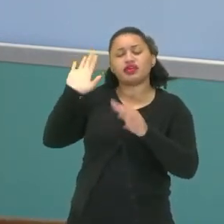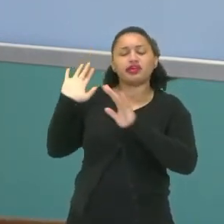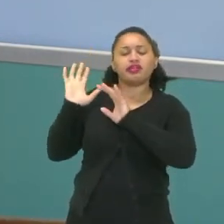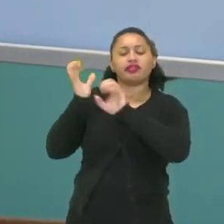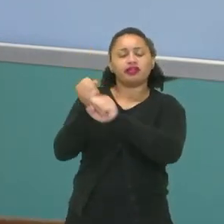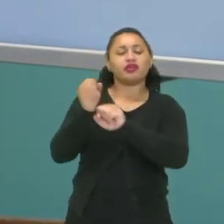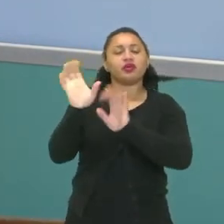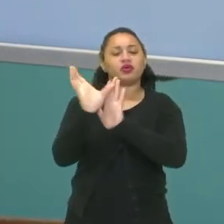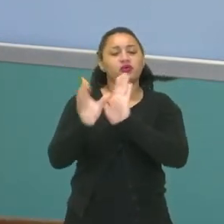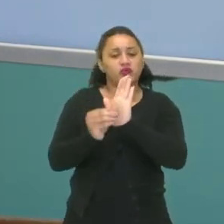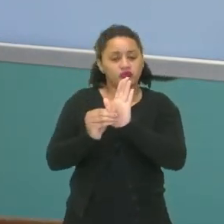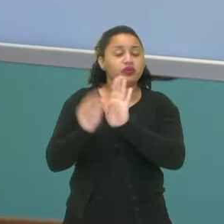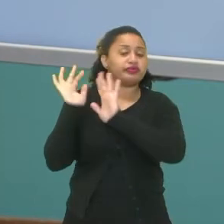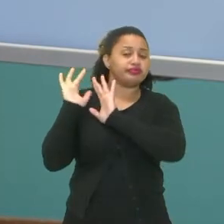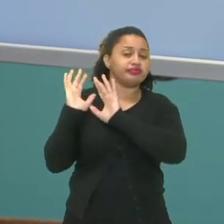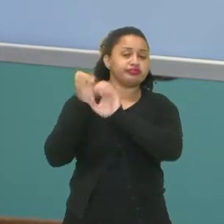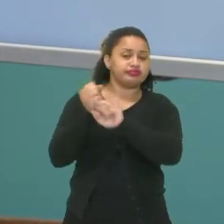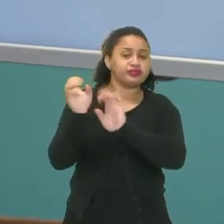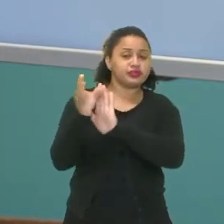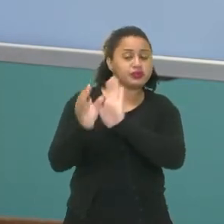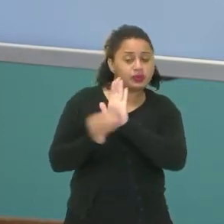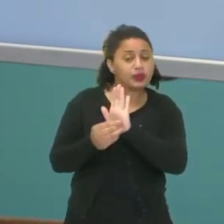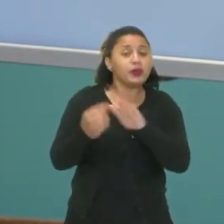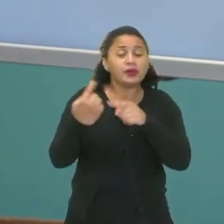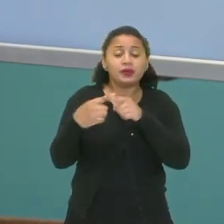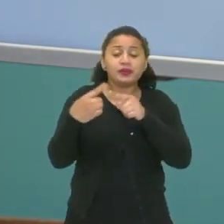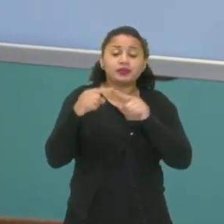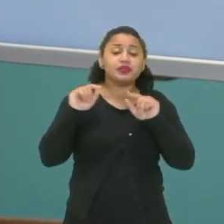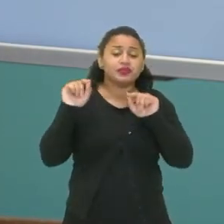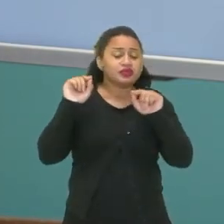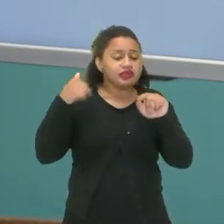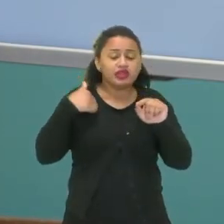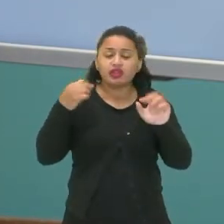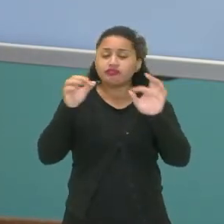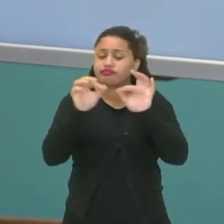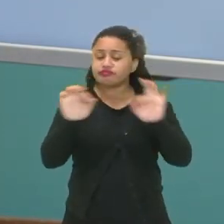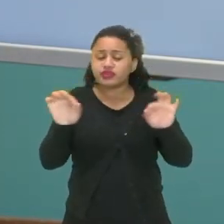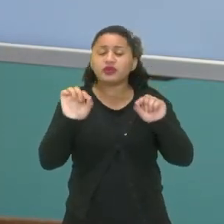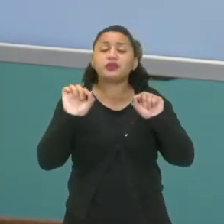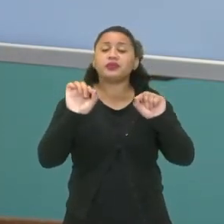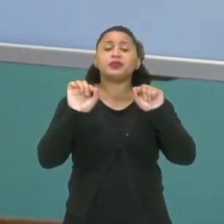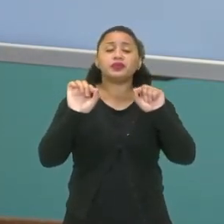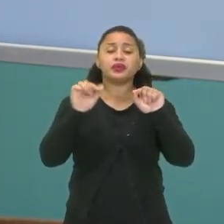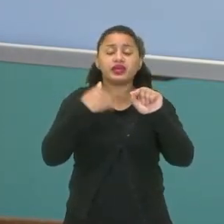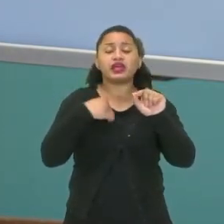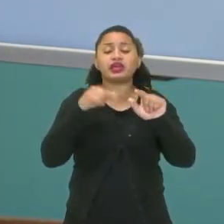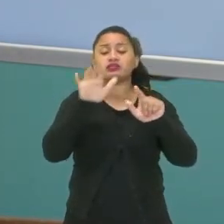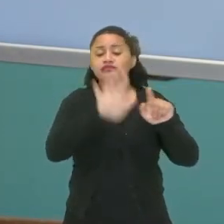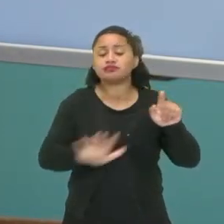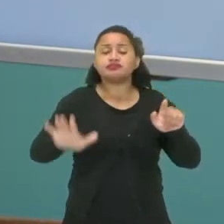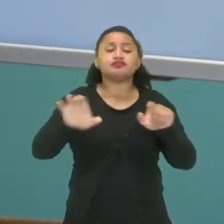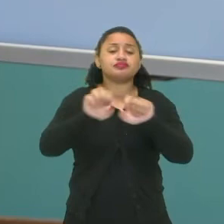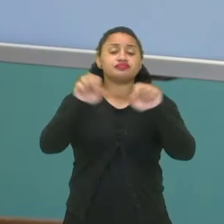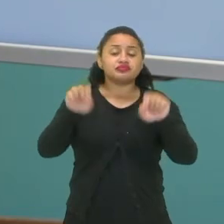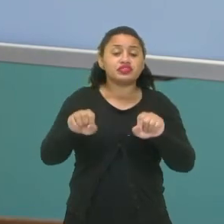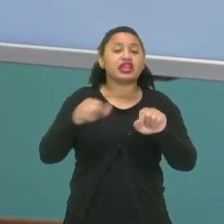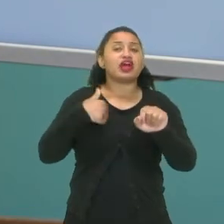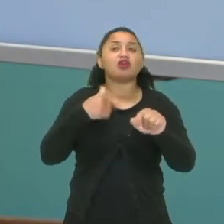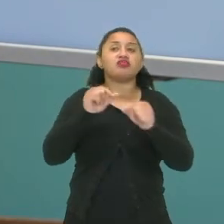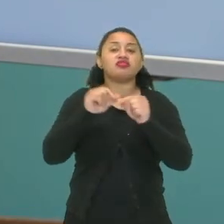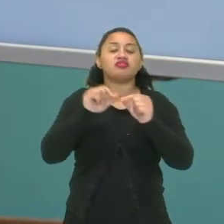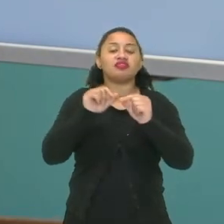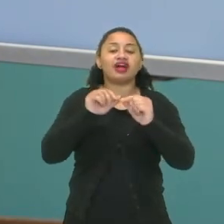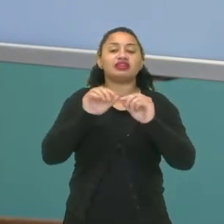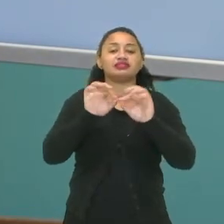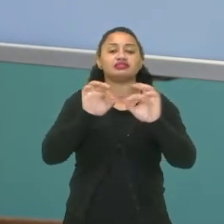esse conteúdo, uma retomada, porque é uma simplificação do que a gente chama do sistema cartesiano quando a gente trabalha em 3D.